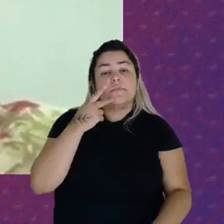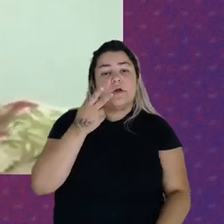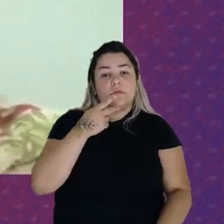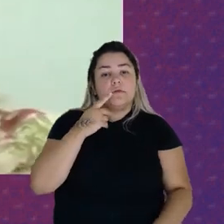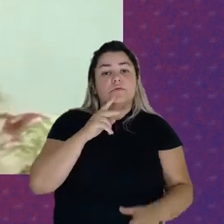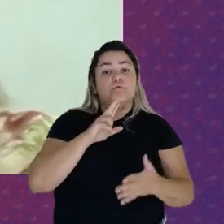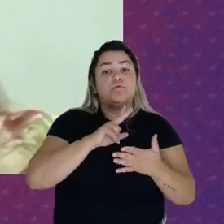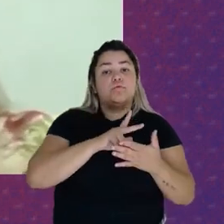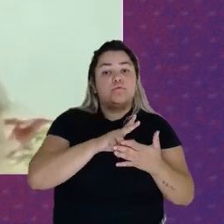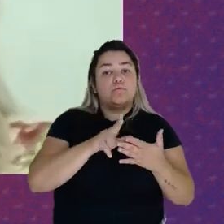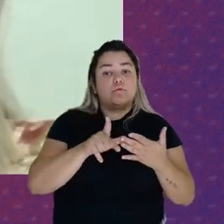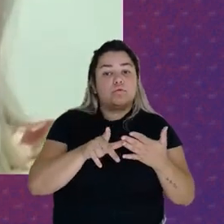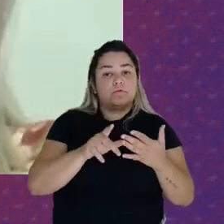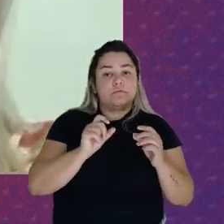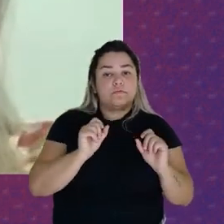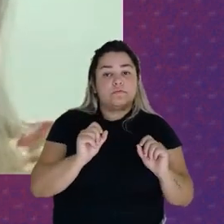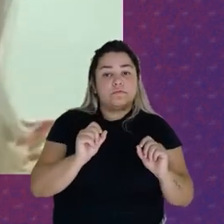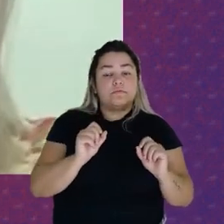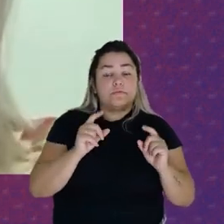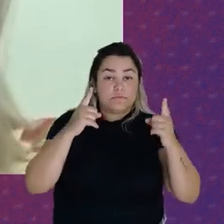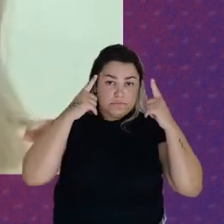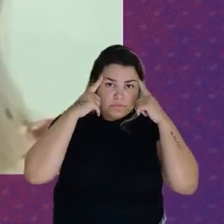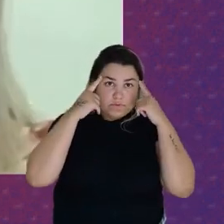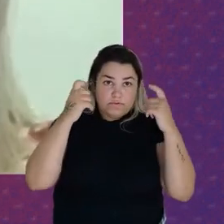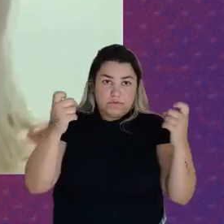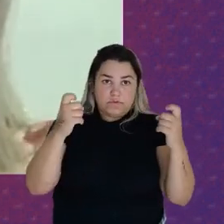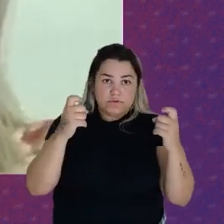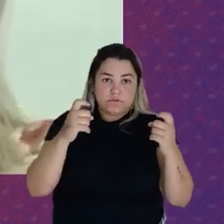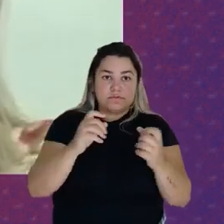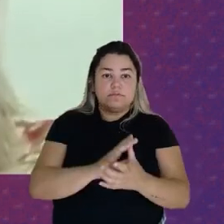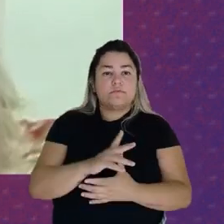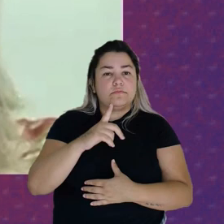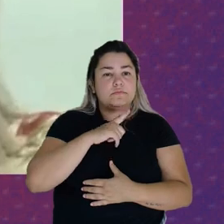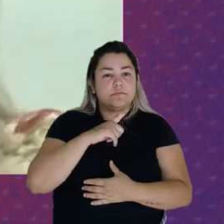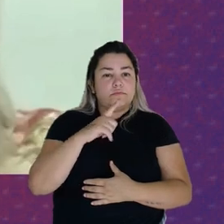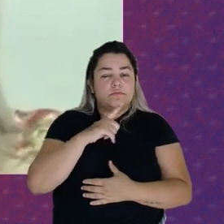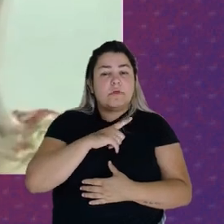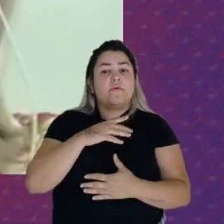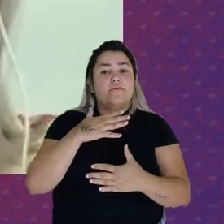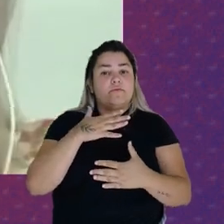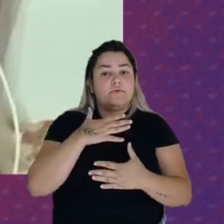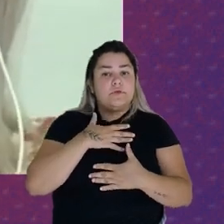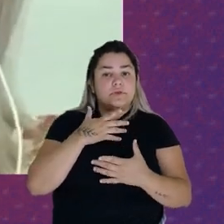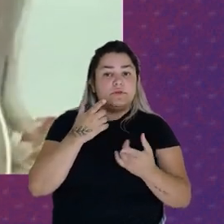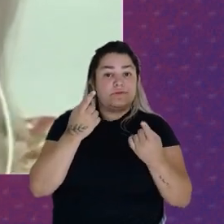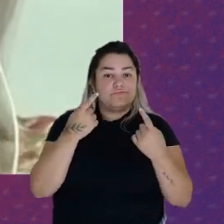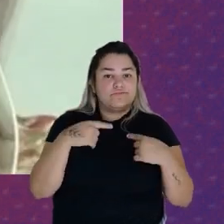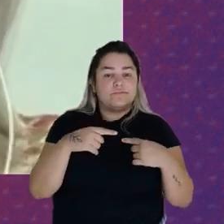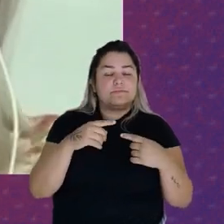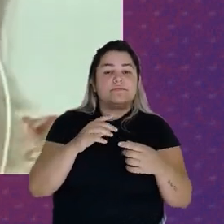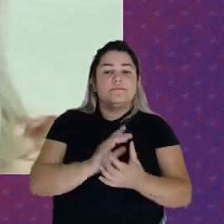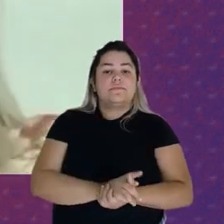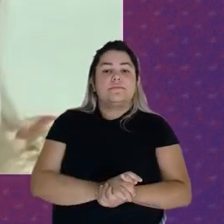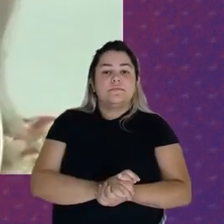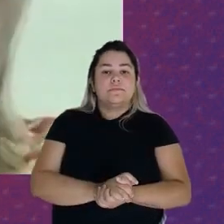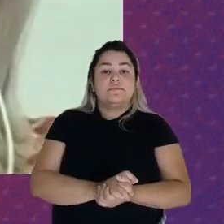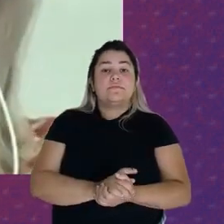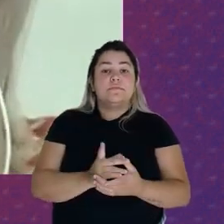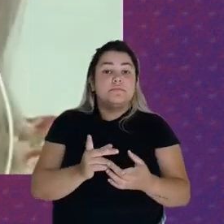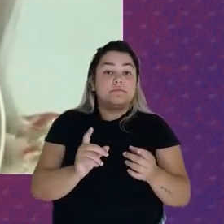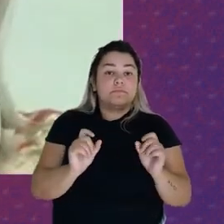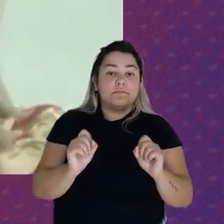tipos de violência, nós temos a violência mais explícita e visível, que é a